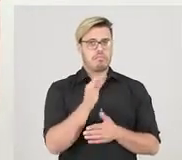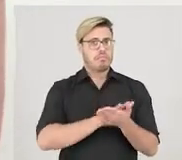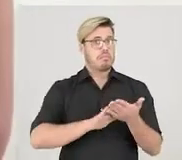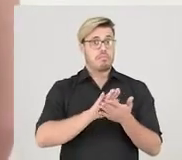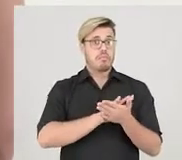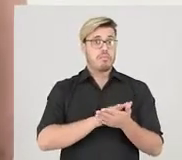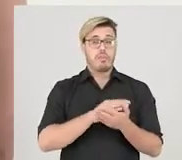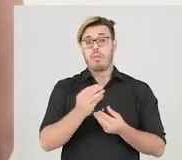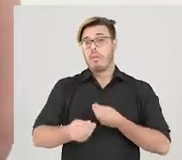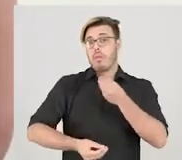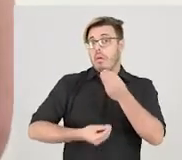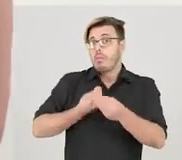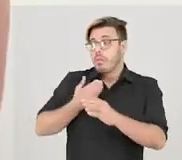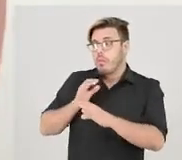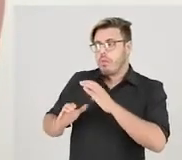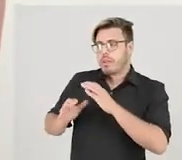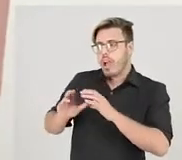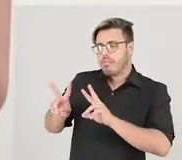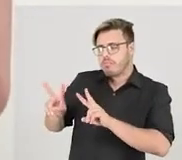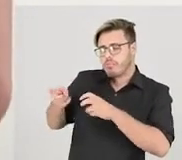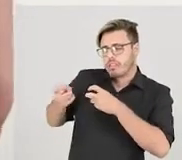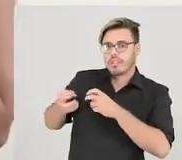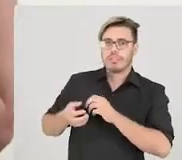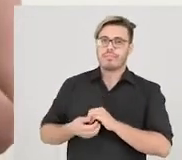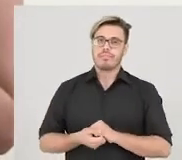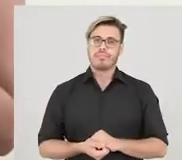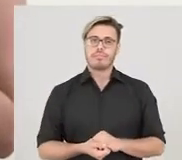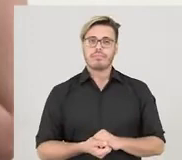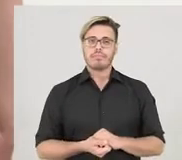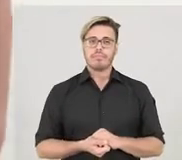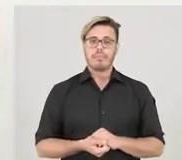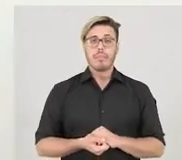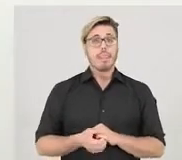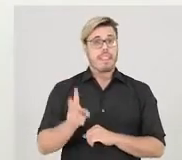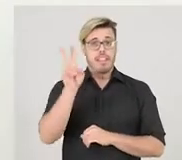Lembrando que o roteiro de trabalho pedagógico, que nós vamos disponibilizar para